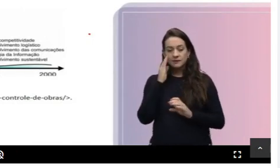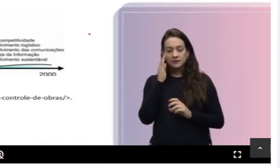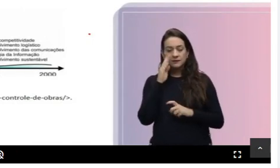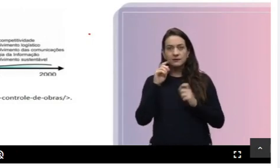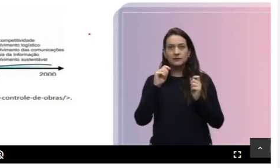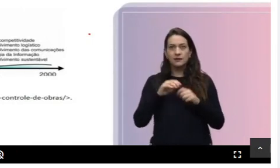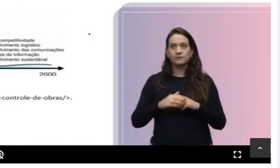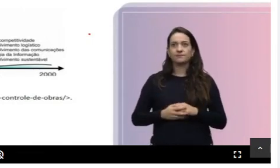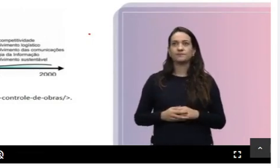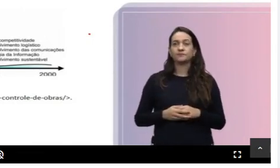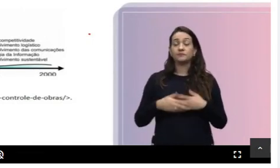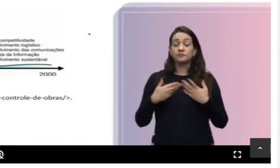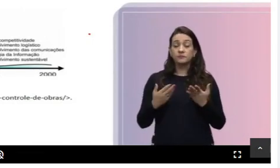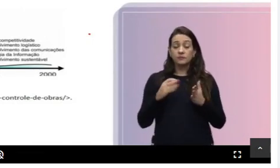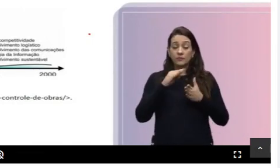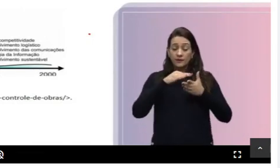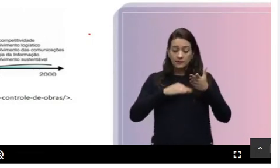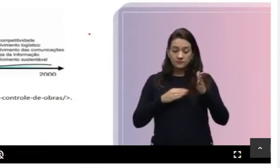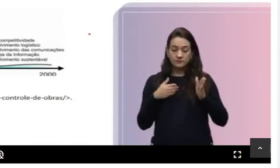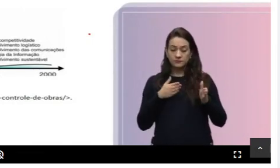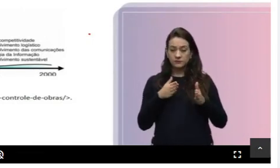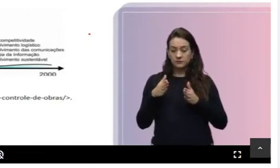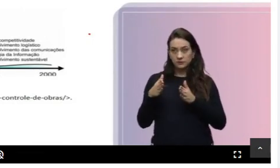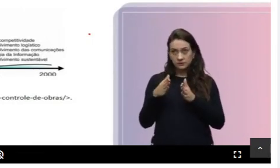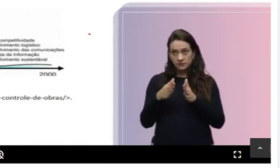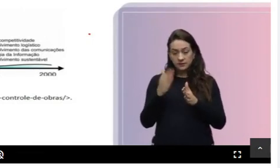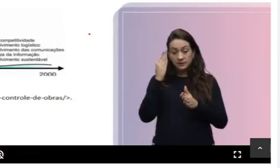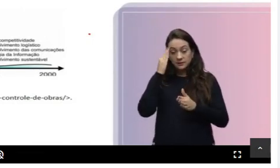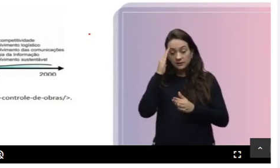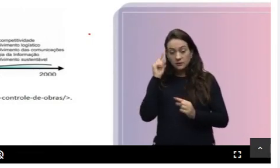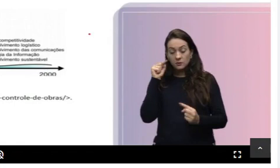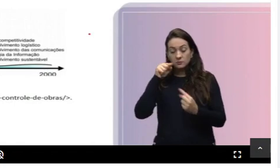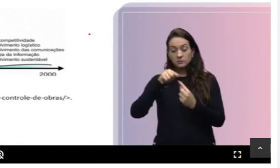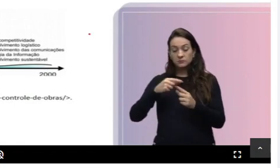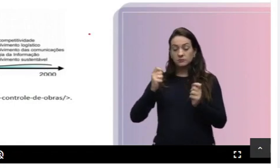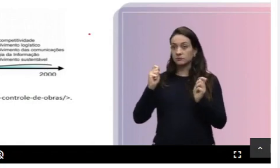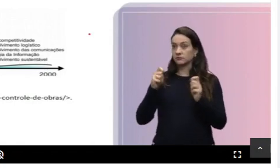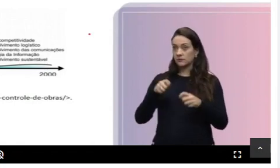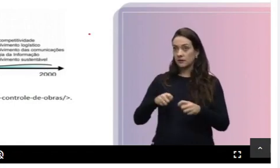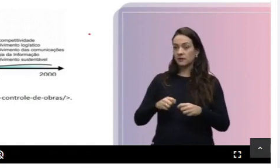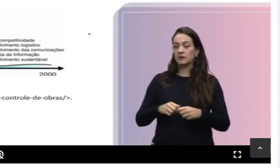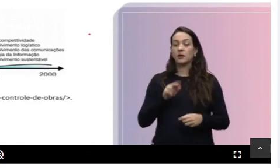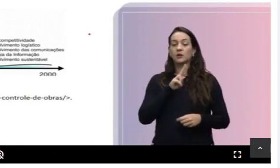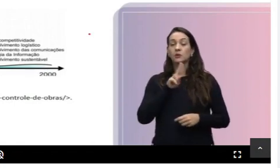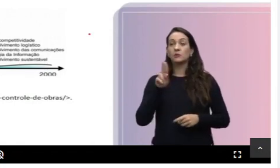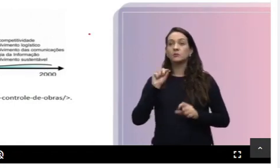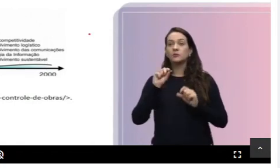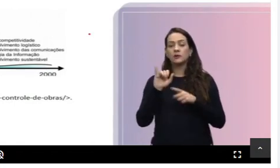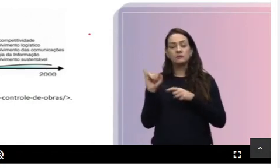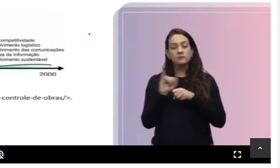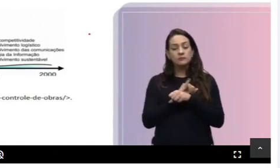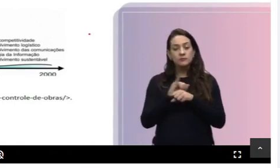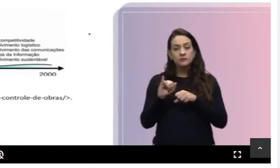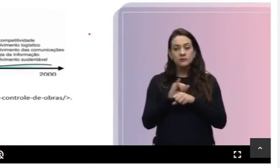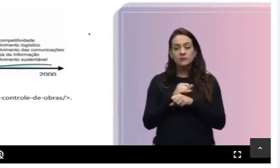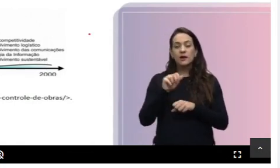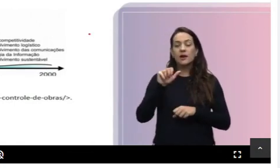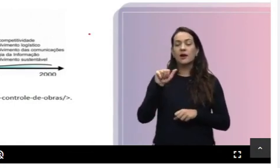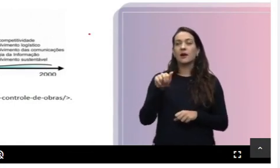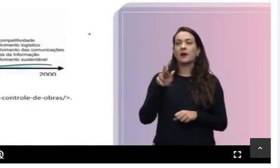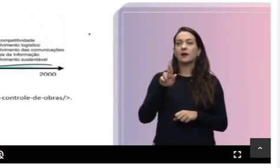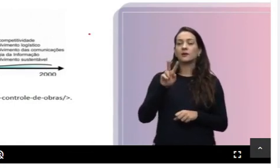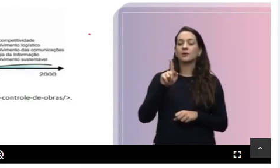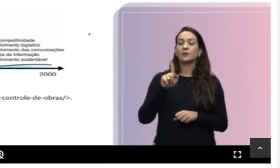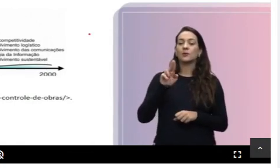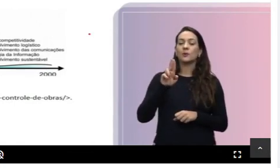as formas como se direciona um texto para determinado entendimento específico é o que chamamos de estratégias argumentativas.